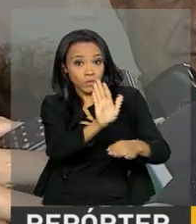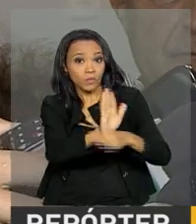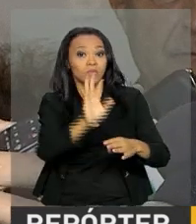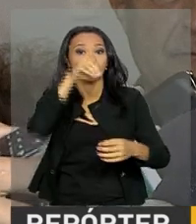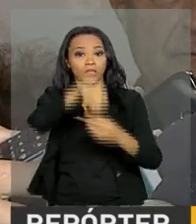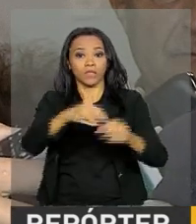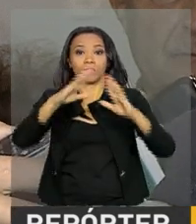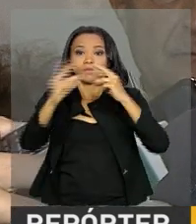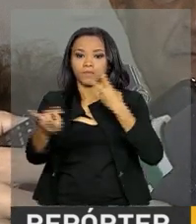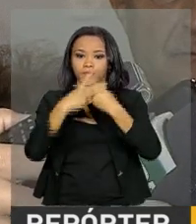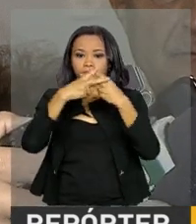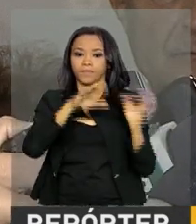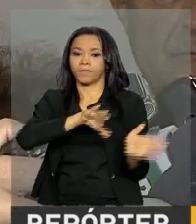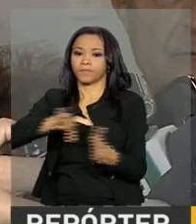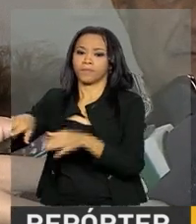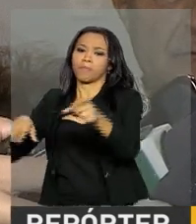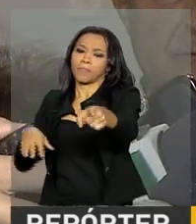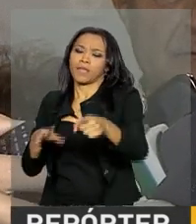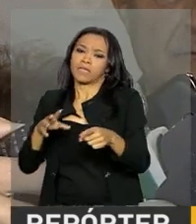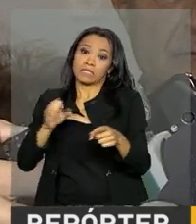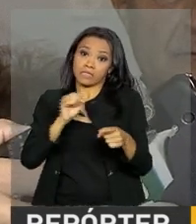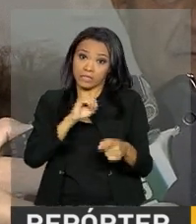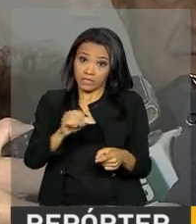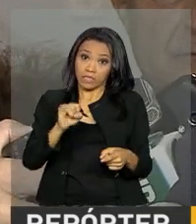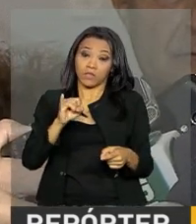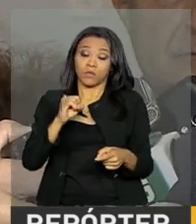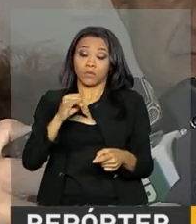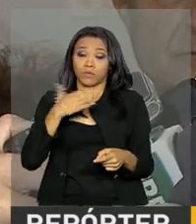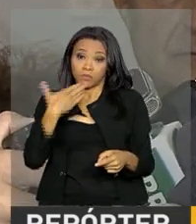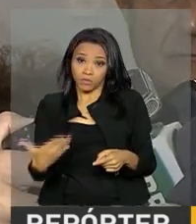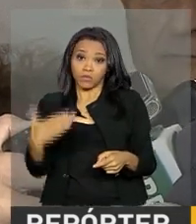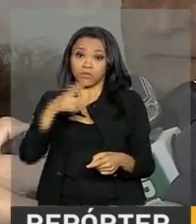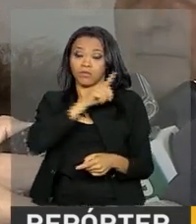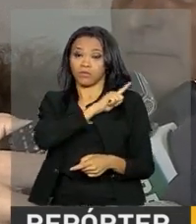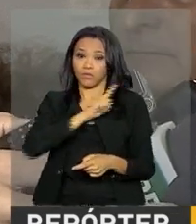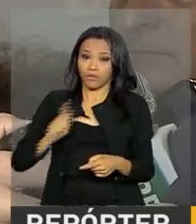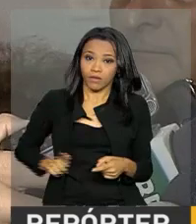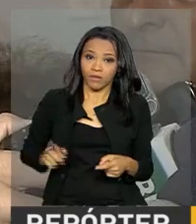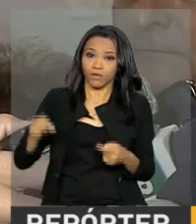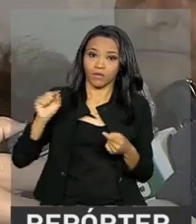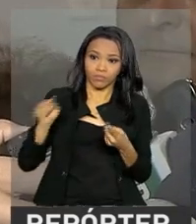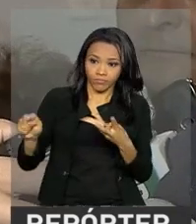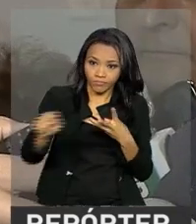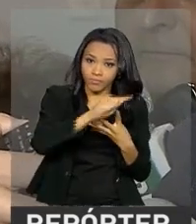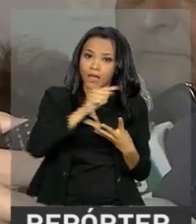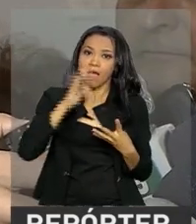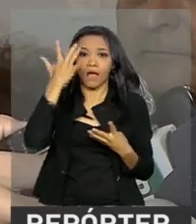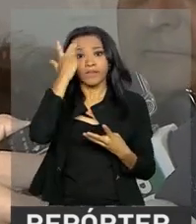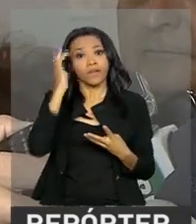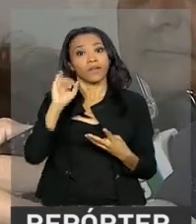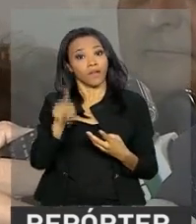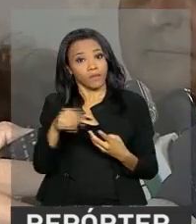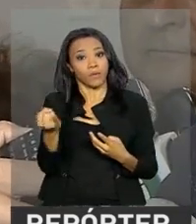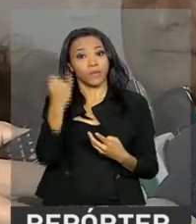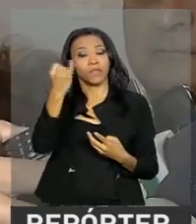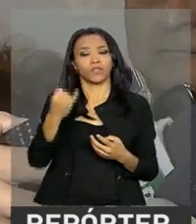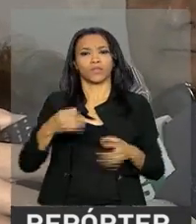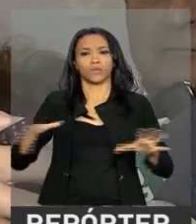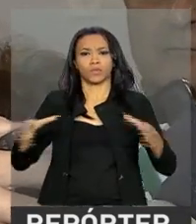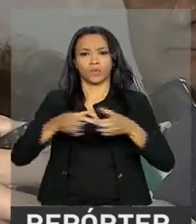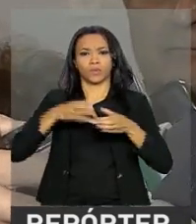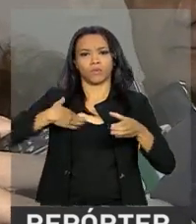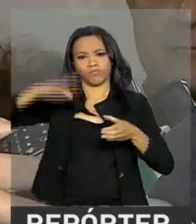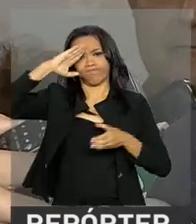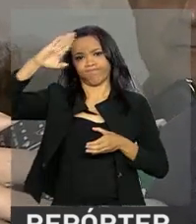os governadores julgarem que são importantes e sensíveis e necessários, as Forças Armadas irão